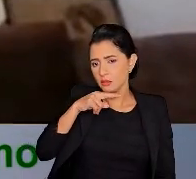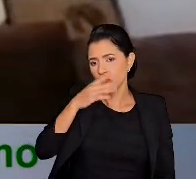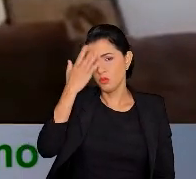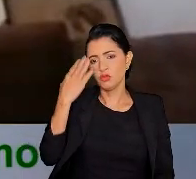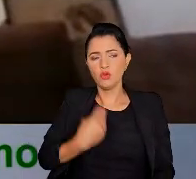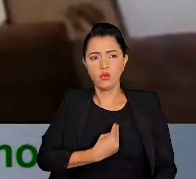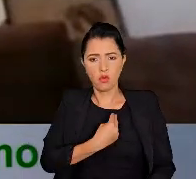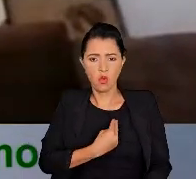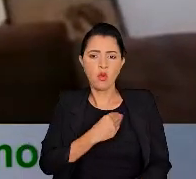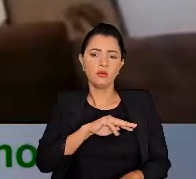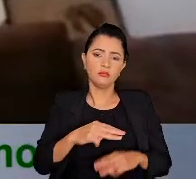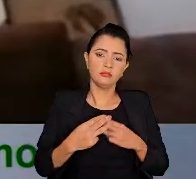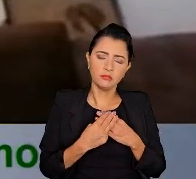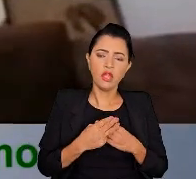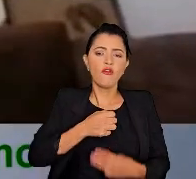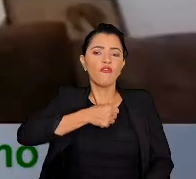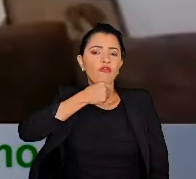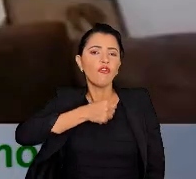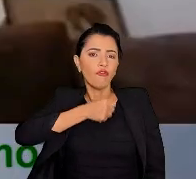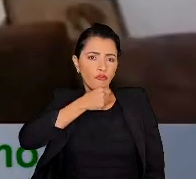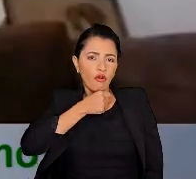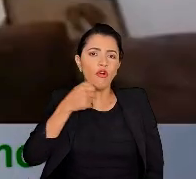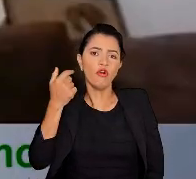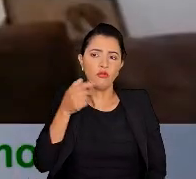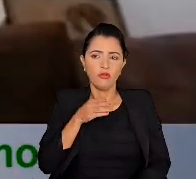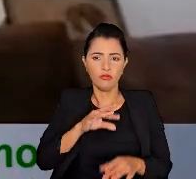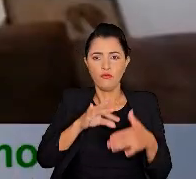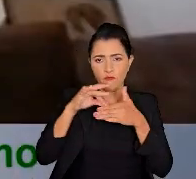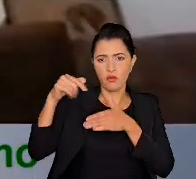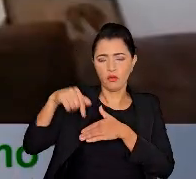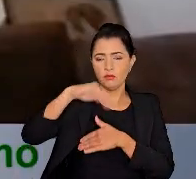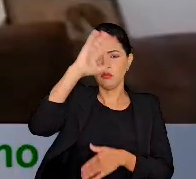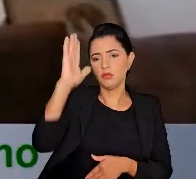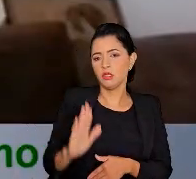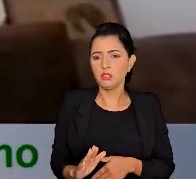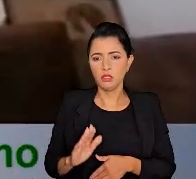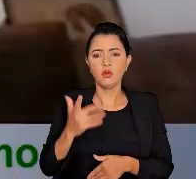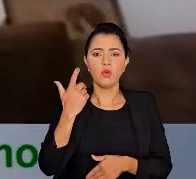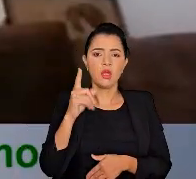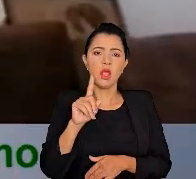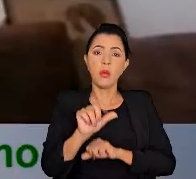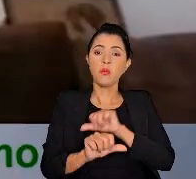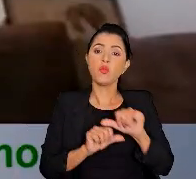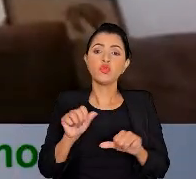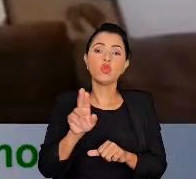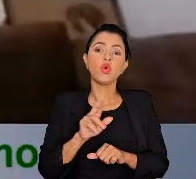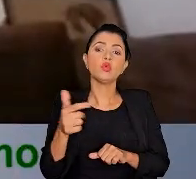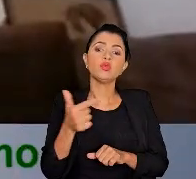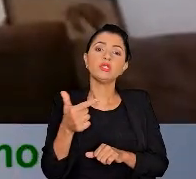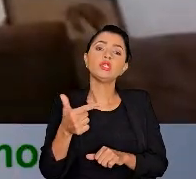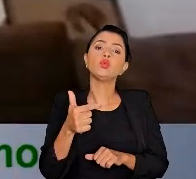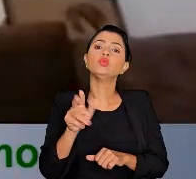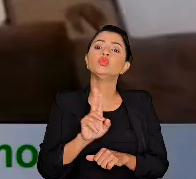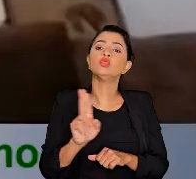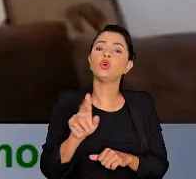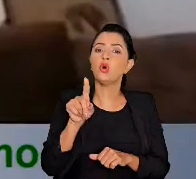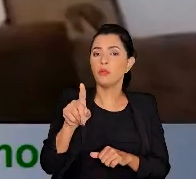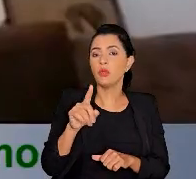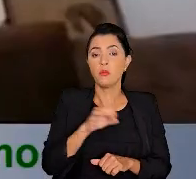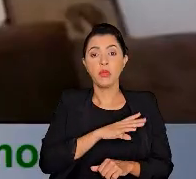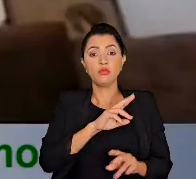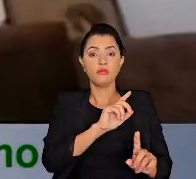campo de concentração. Minha avó, quando veio para o Brasil, ela mudou o sobrenome dela por medo de